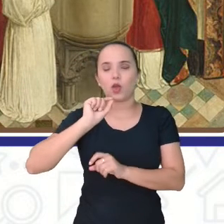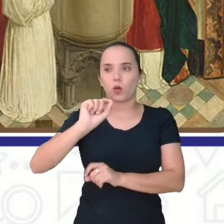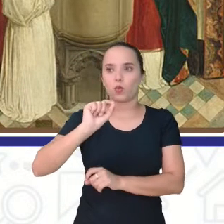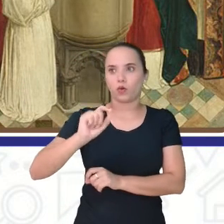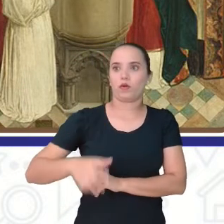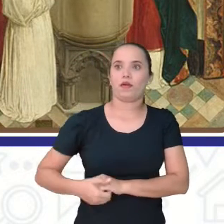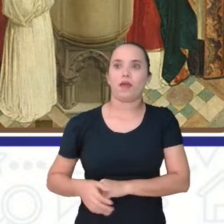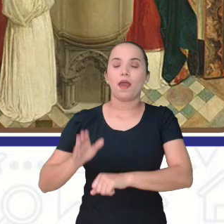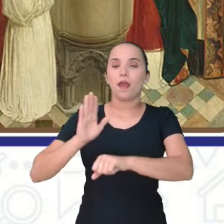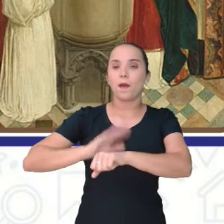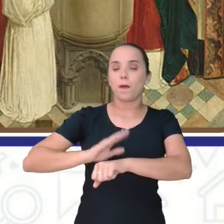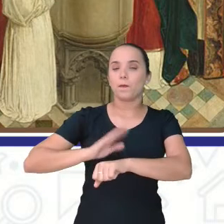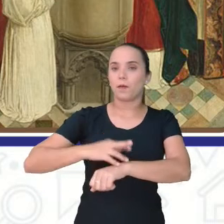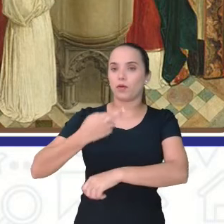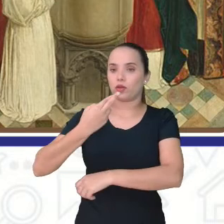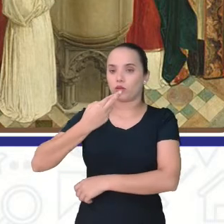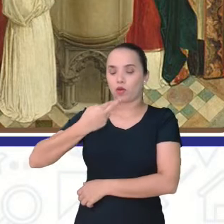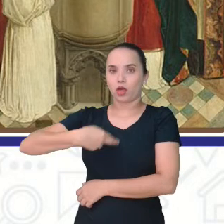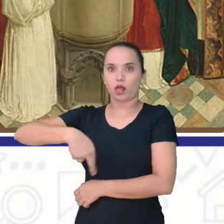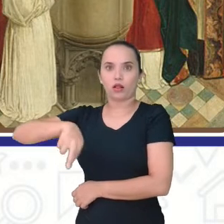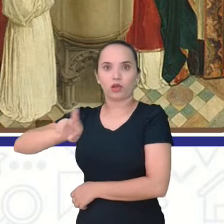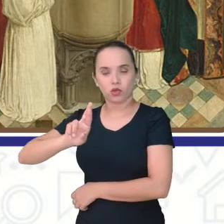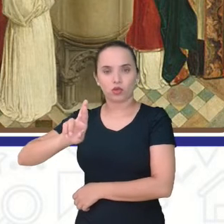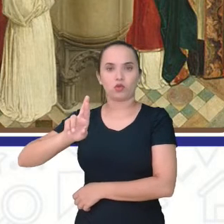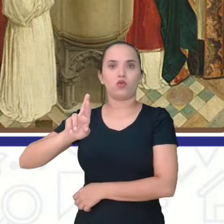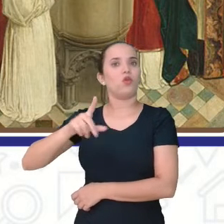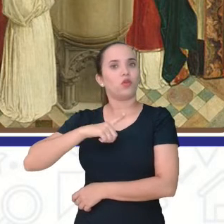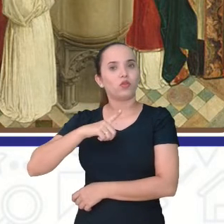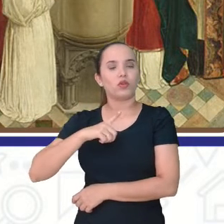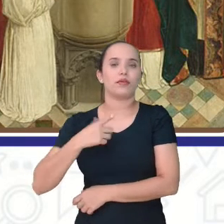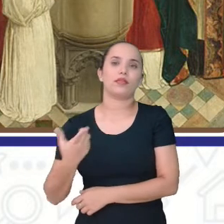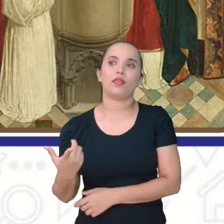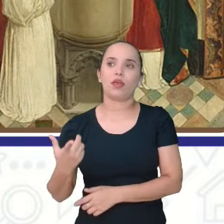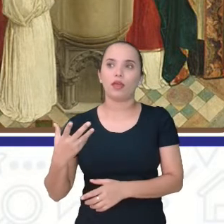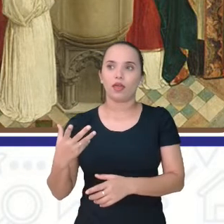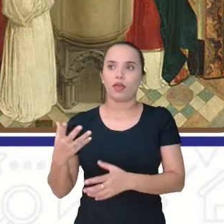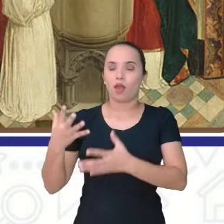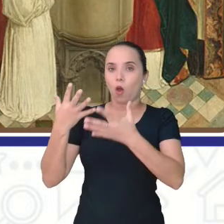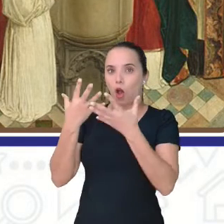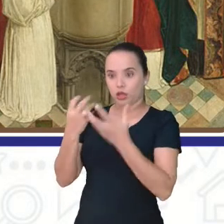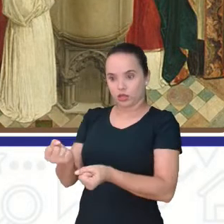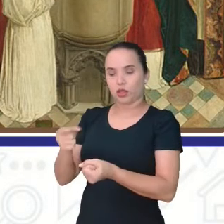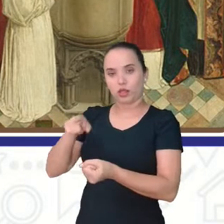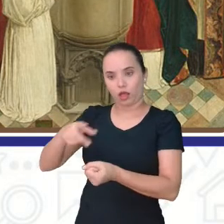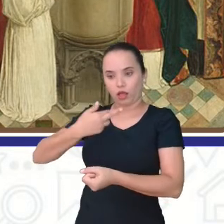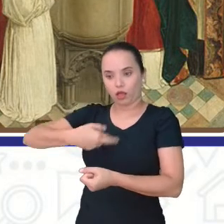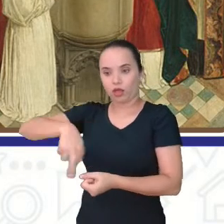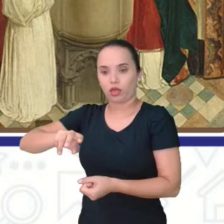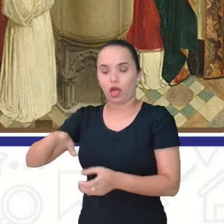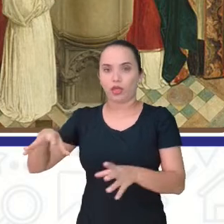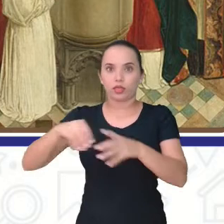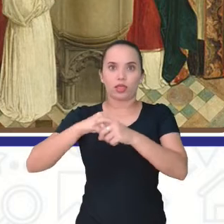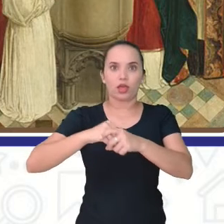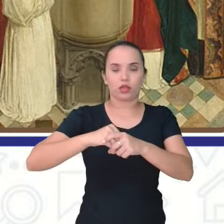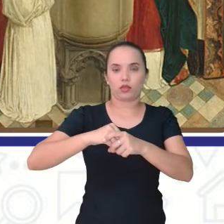uma determinada pessoa ela é acolhida dentro da religião cristã.